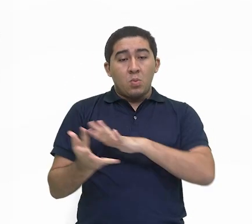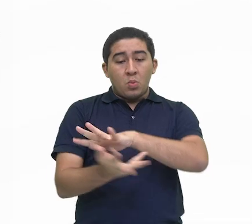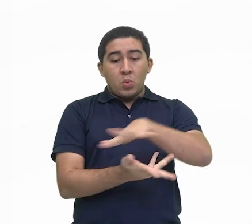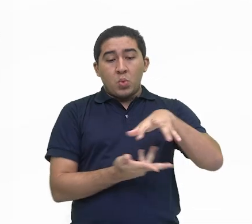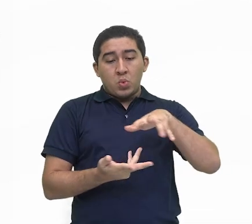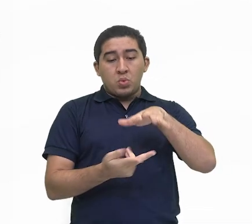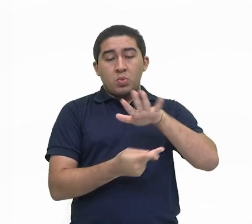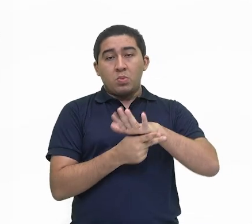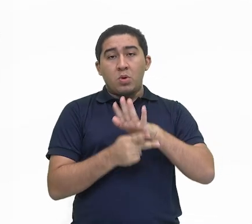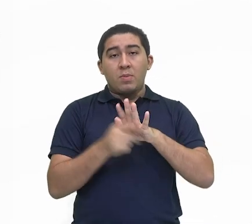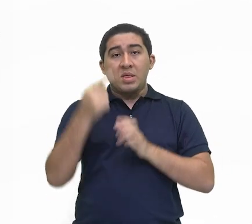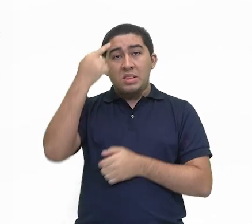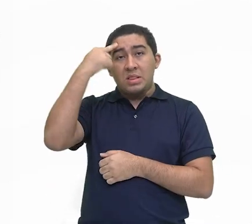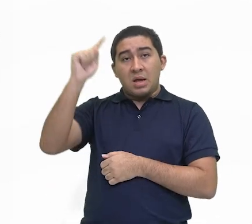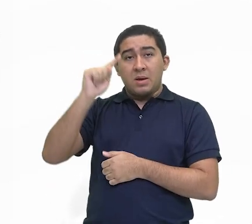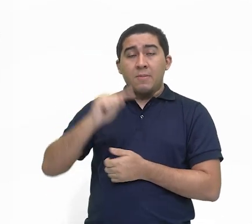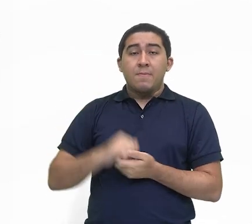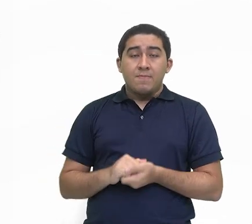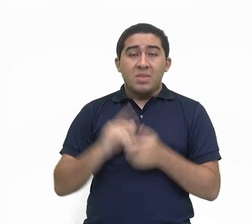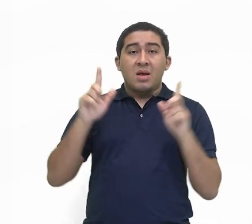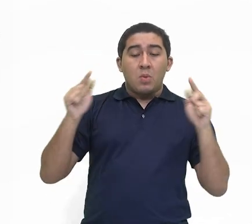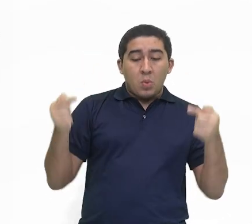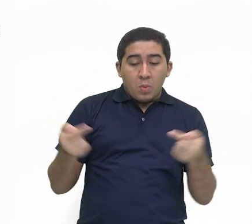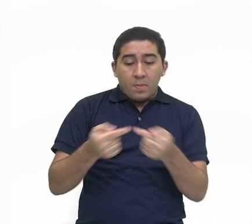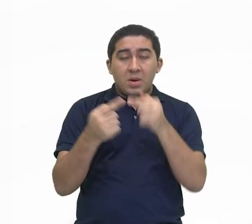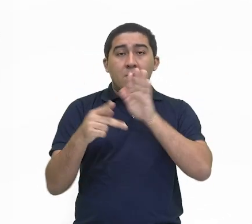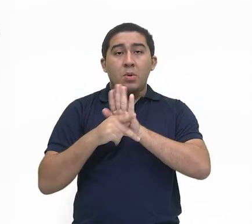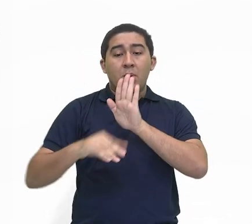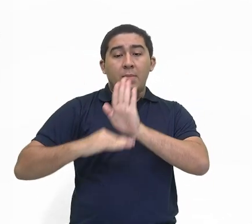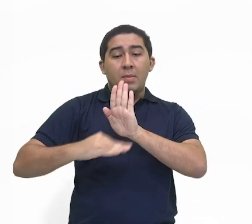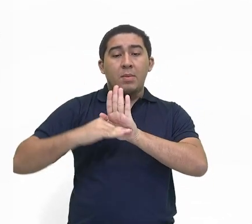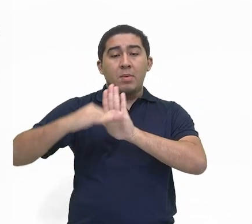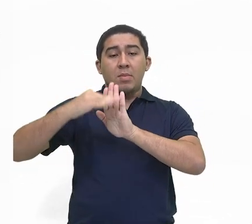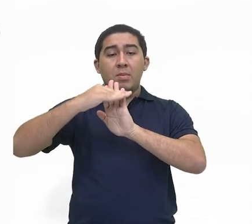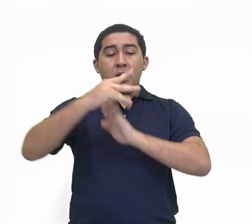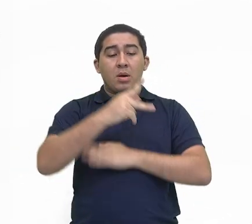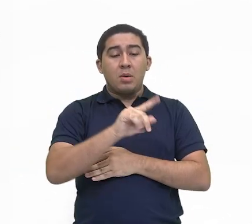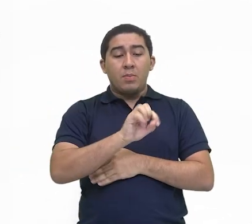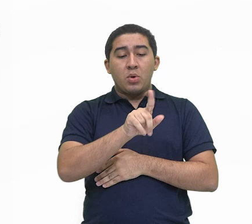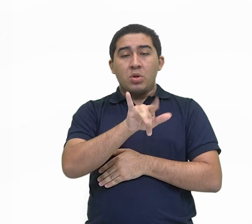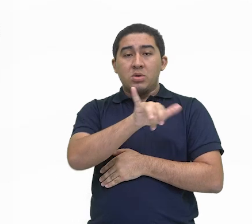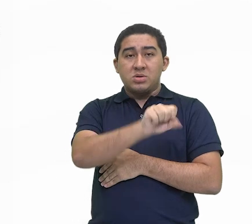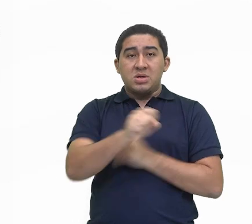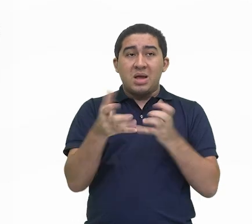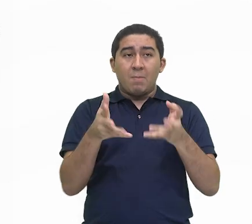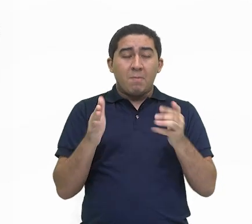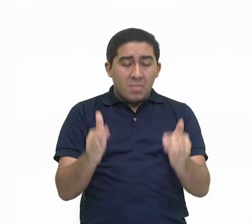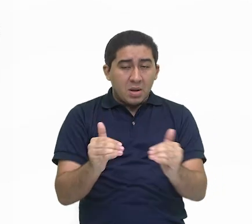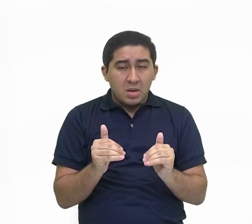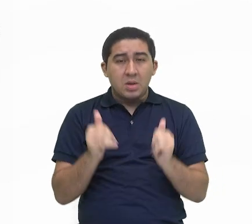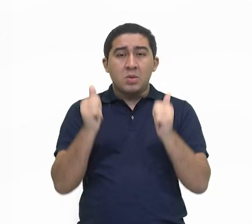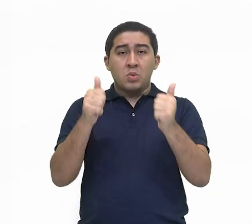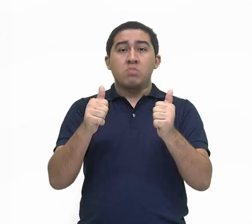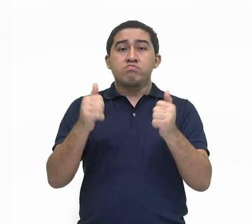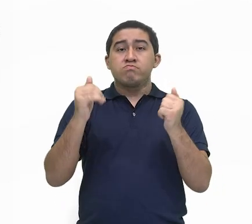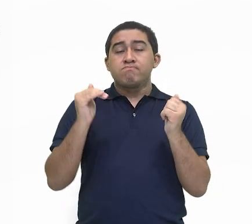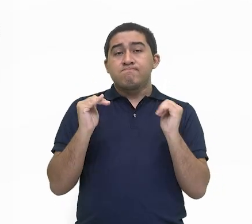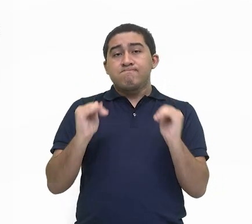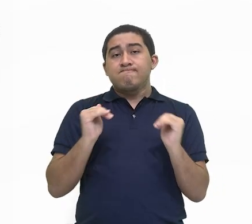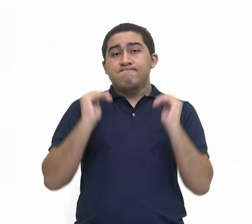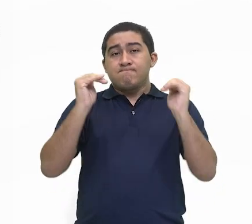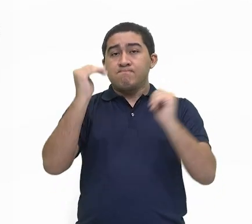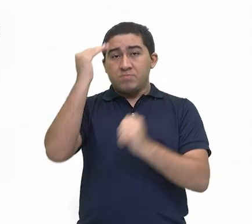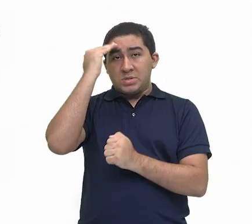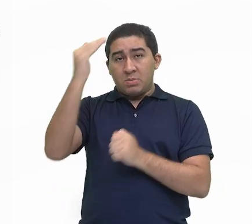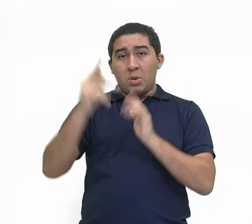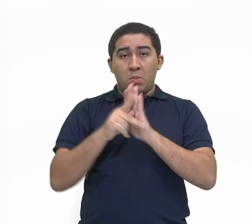campo das ideias. Então, é um ideal a ser buscado pela polis. Né? É um ideal que tem que ser buscado pelo